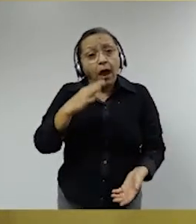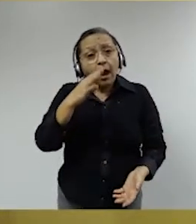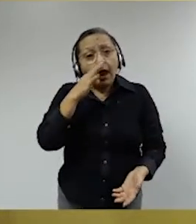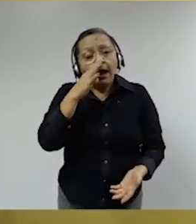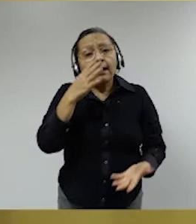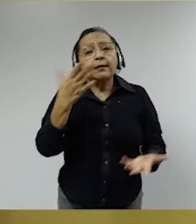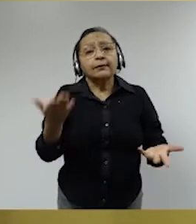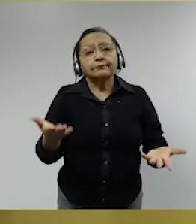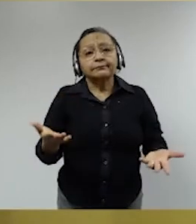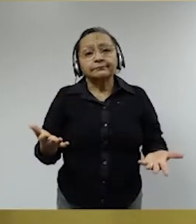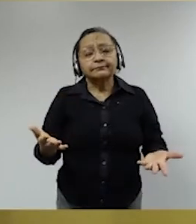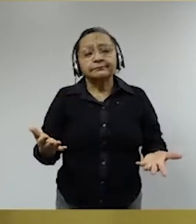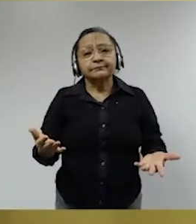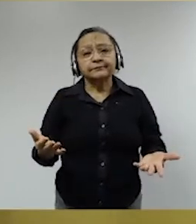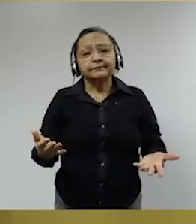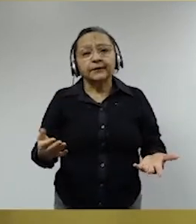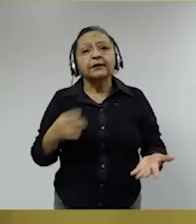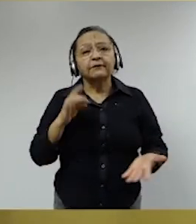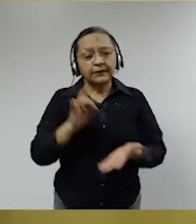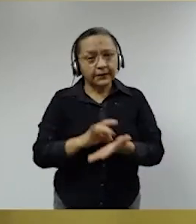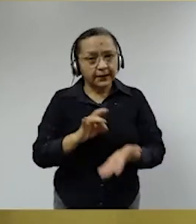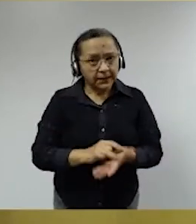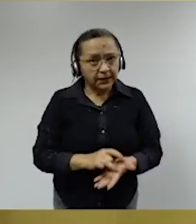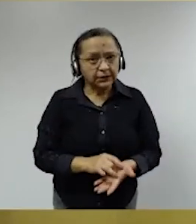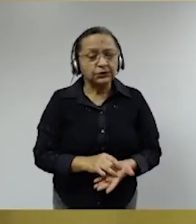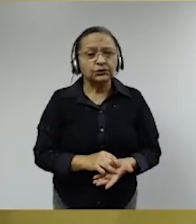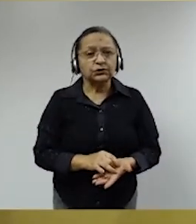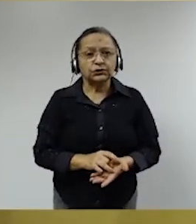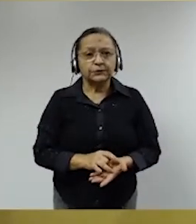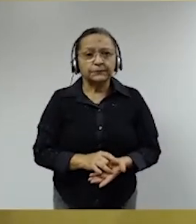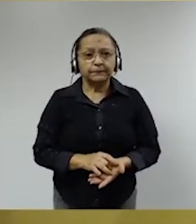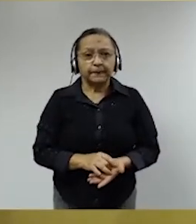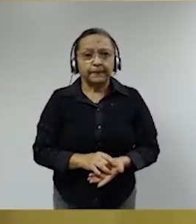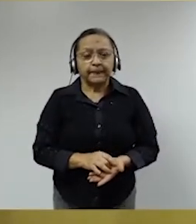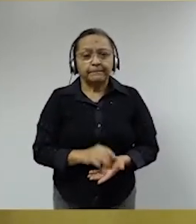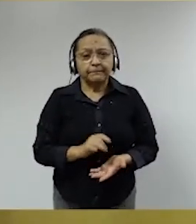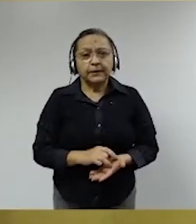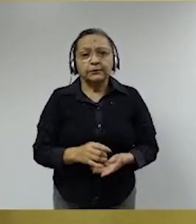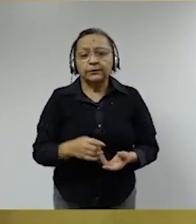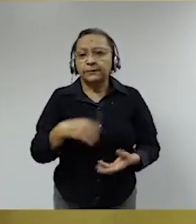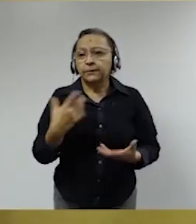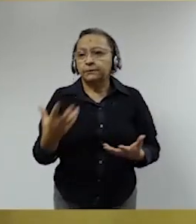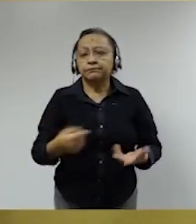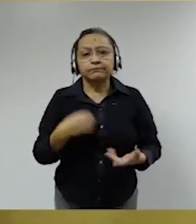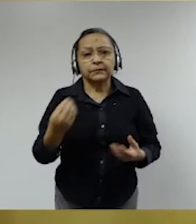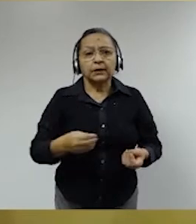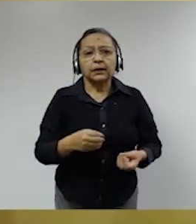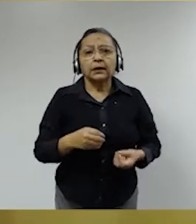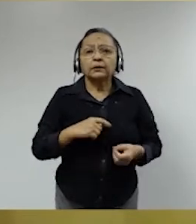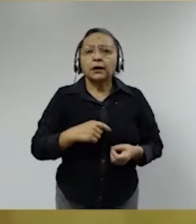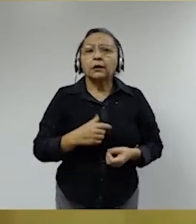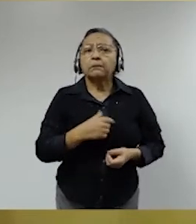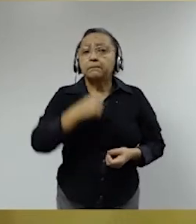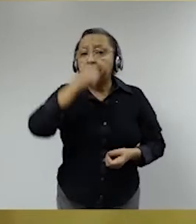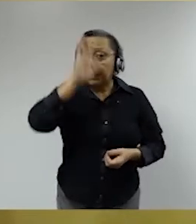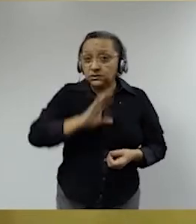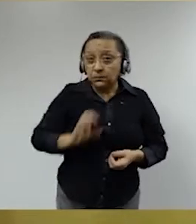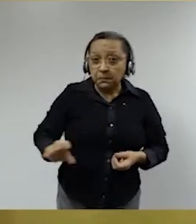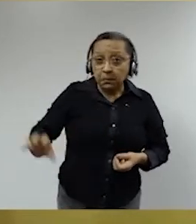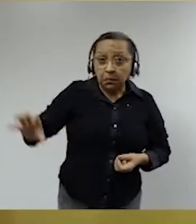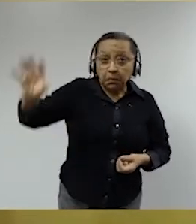impressionante e verdadeiramente um oásis diante de tudo que os nossos colegas estão passando no Brasil afora.